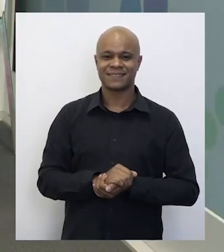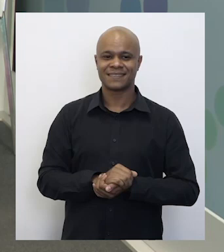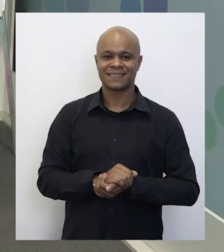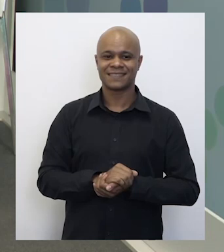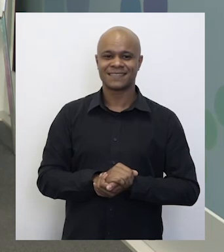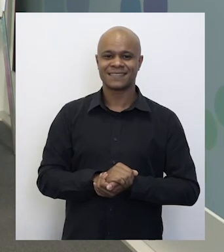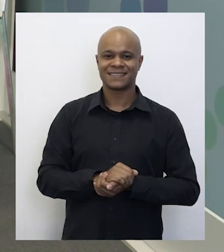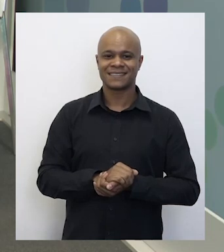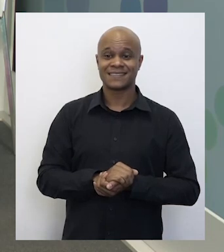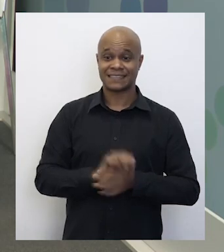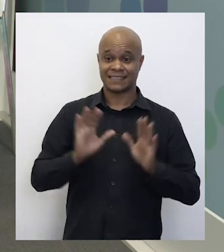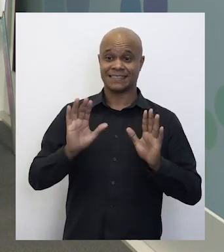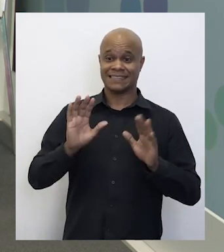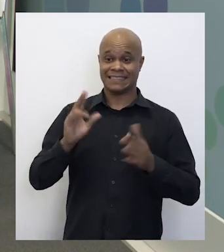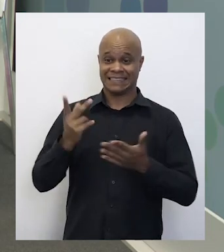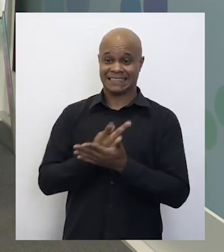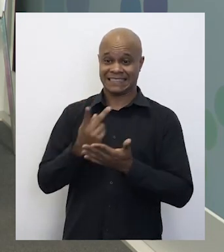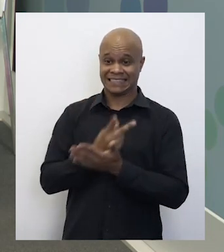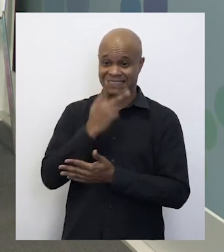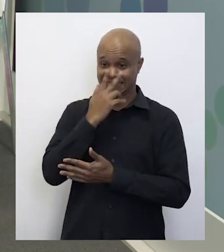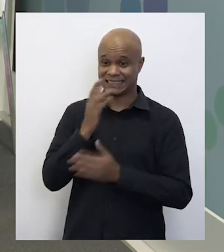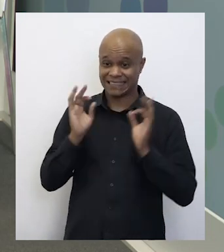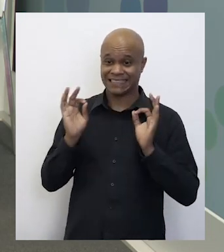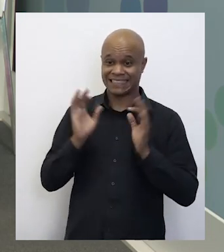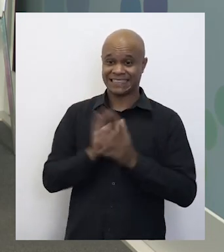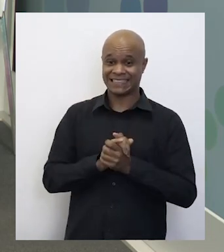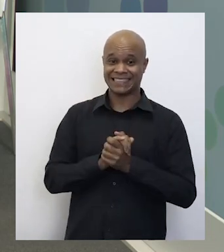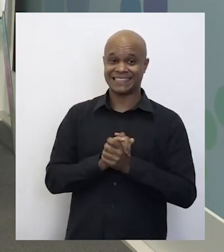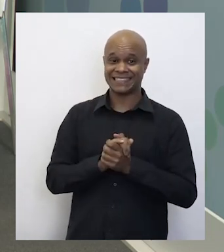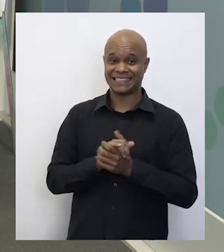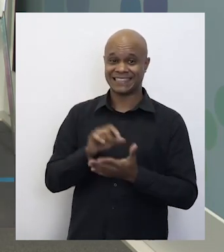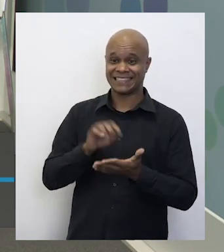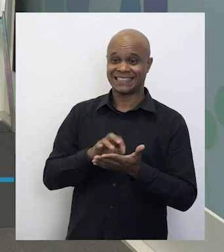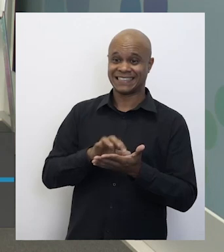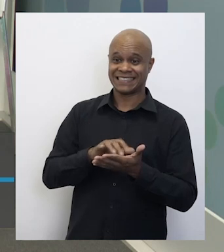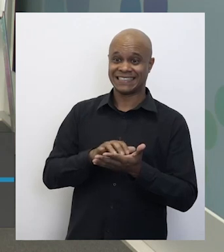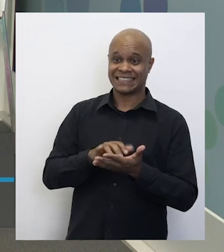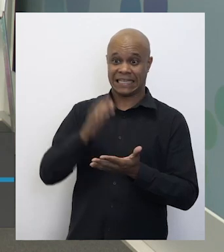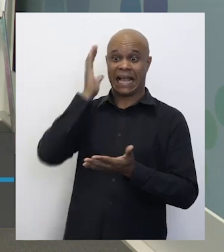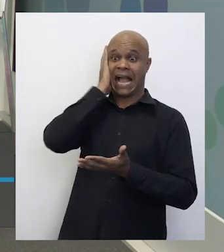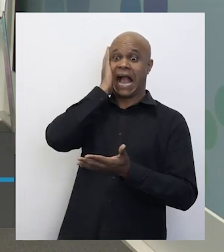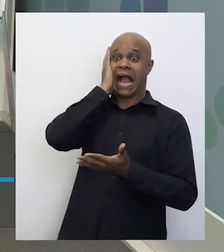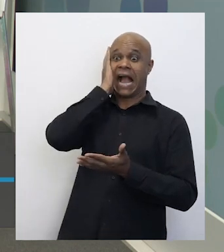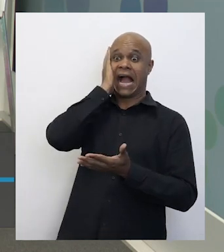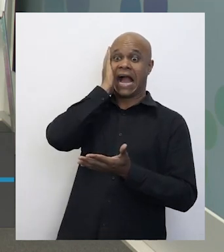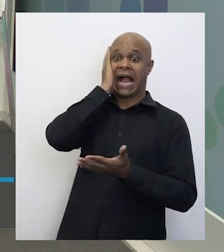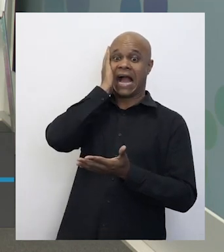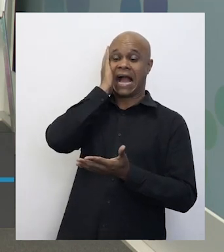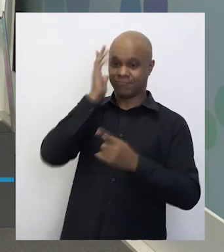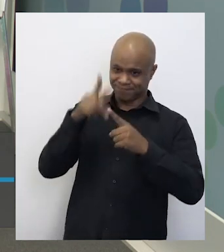O professor errou, não fui eu, foi a professora. A professora errou na calculadora, gente. Olha isso, olha o nível. Então vamos lá,